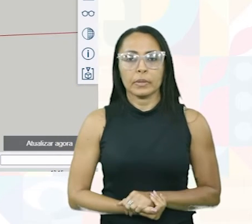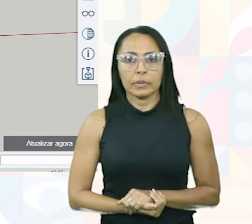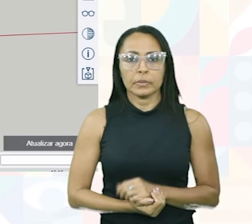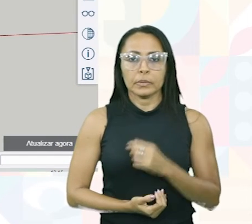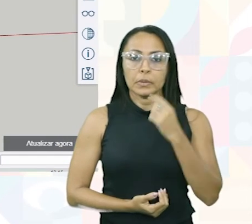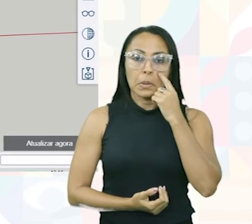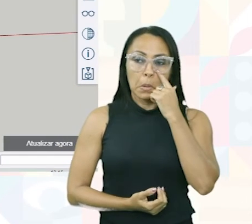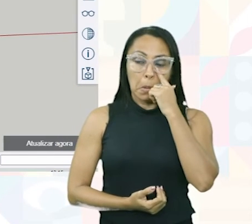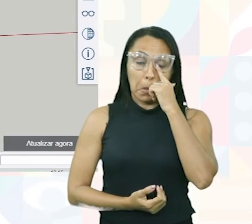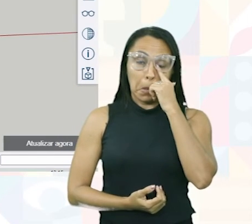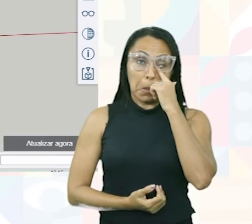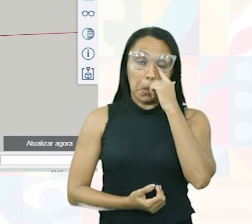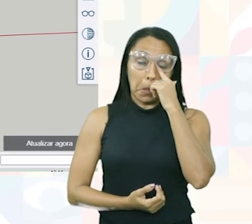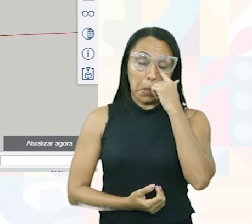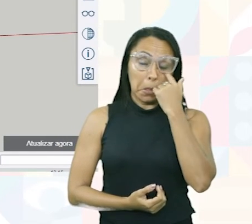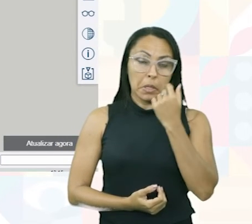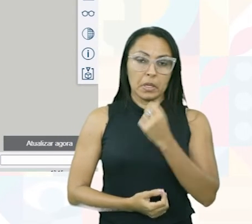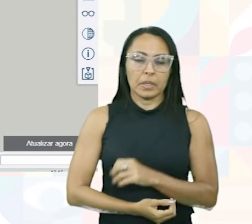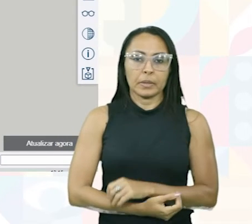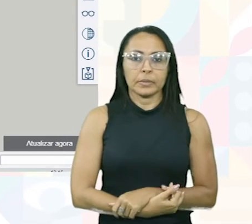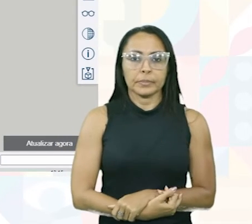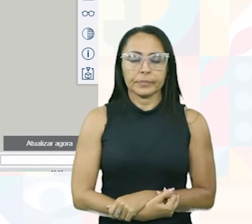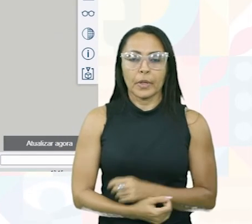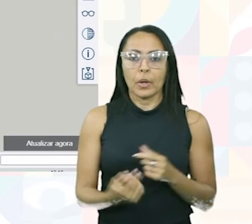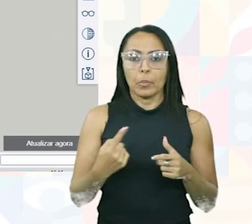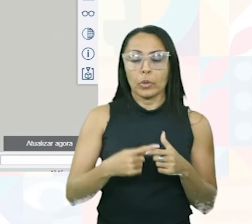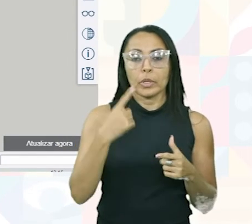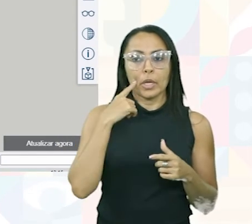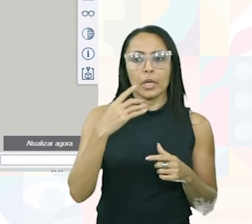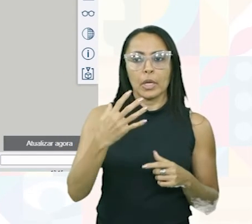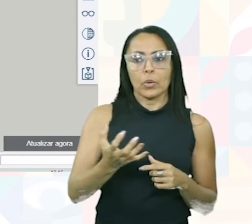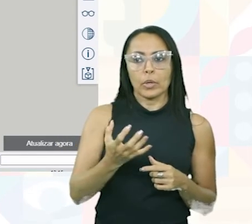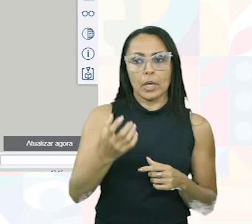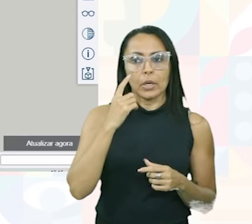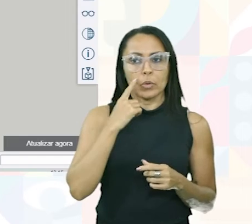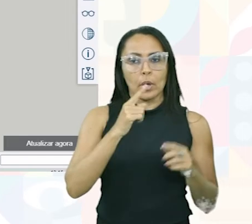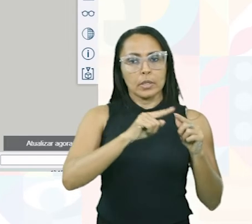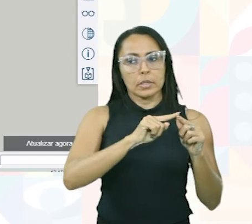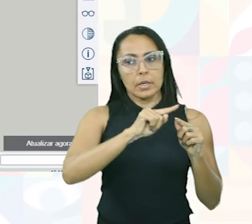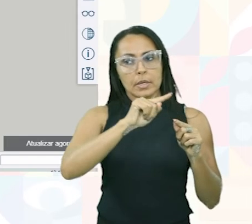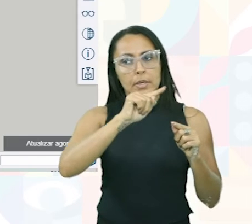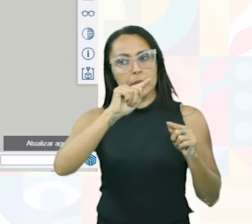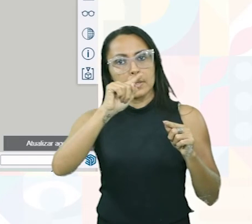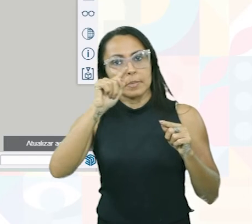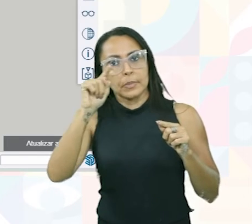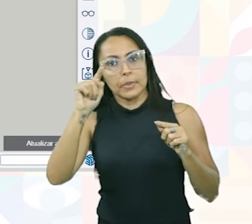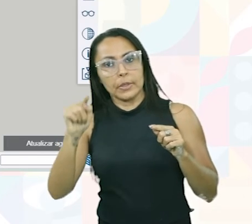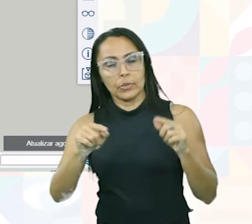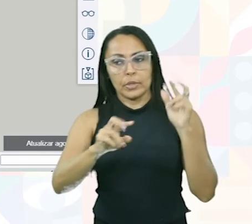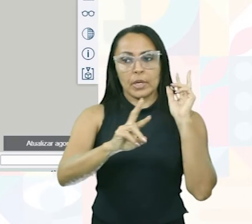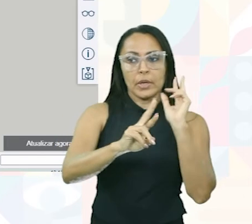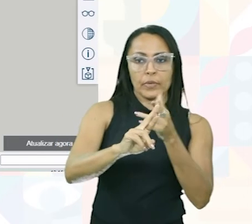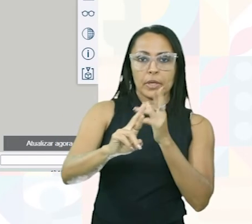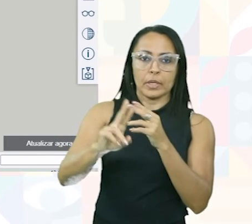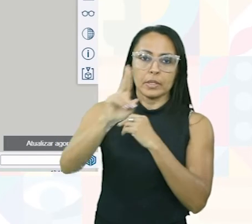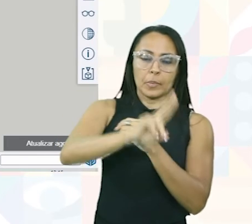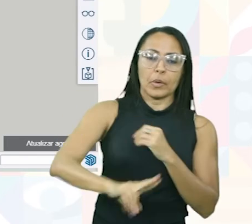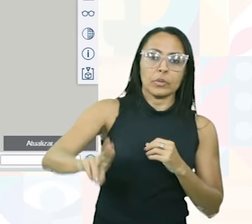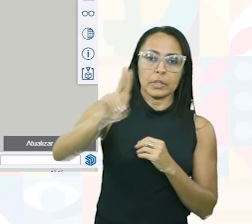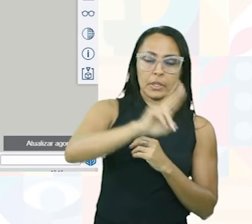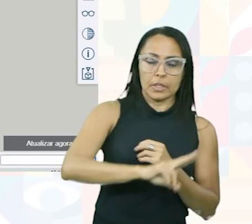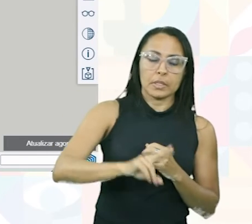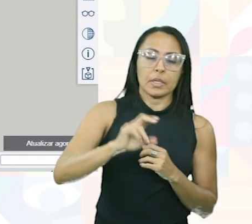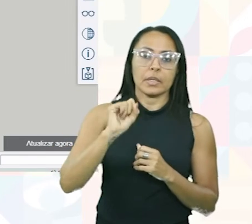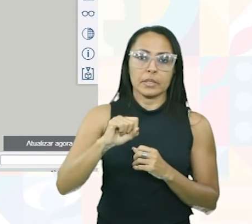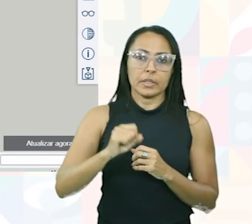Apago essas outras arestas aqui, porque eu quero esse caminho aqui como referência para utilizar essa minha